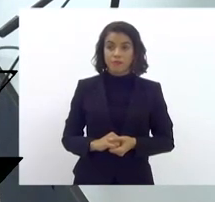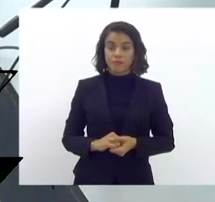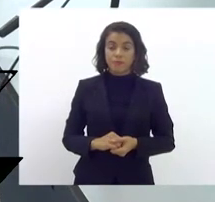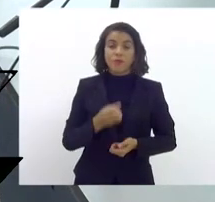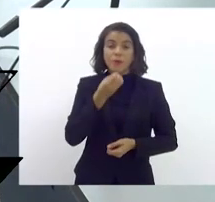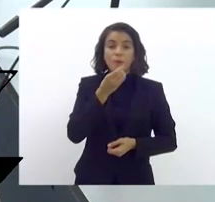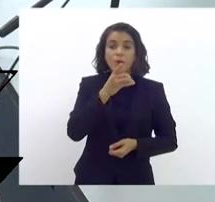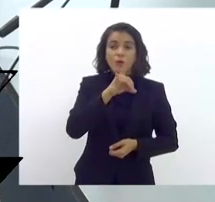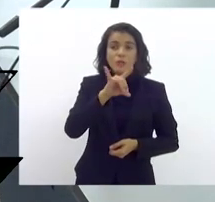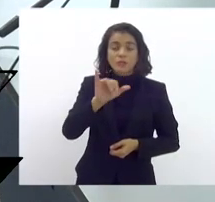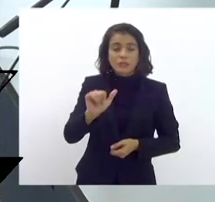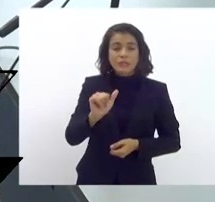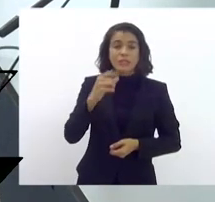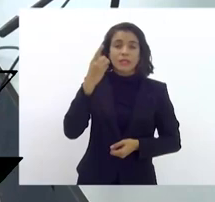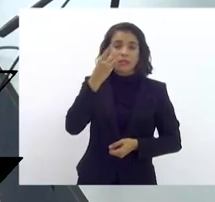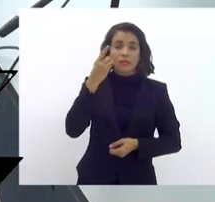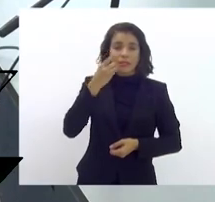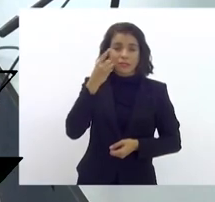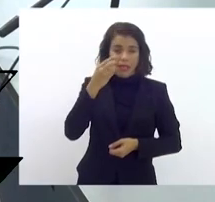Bom dia